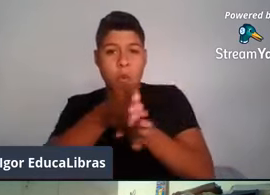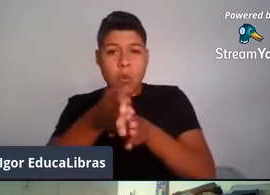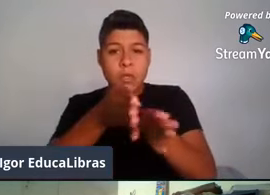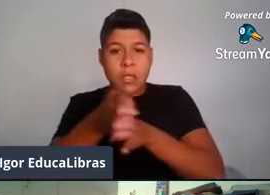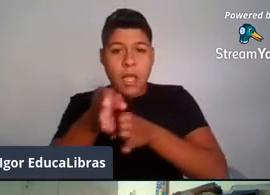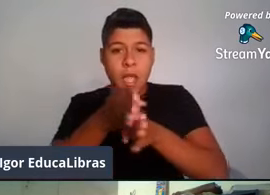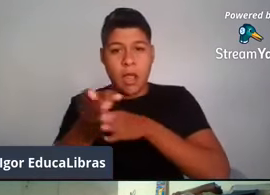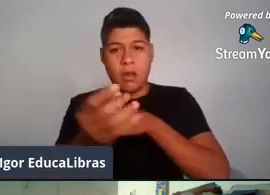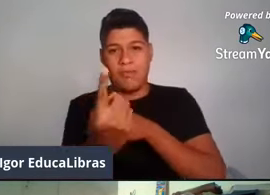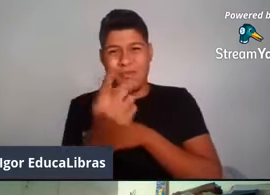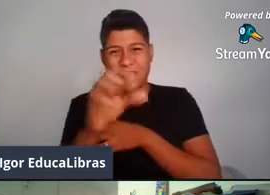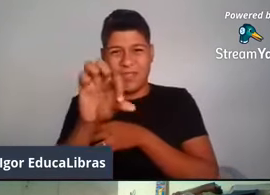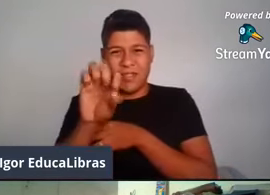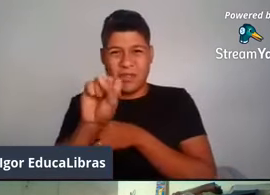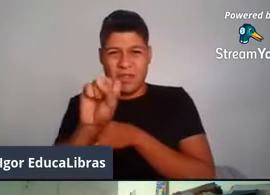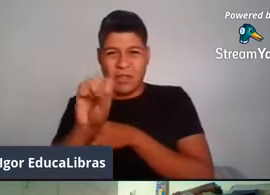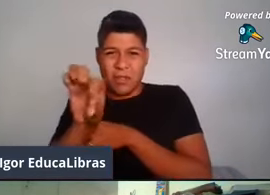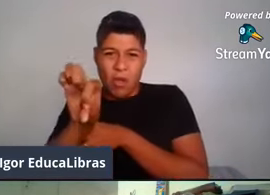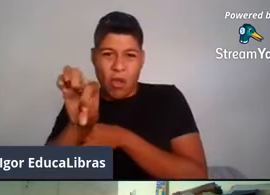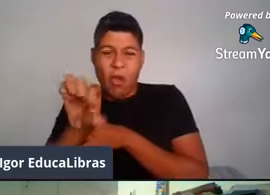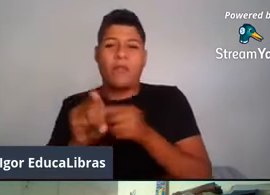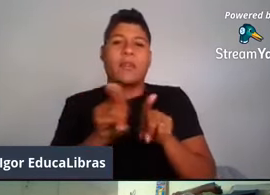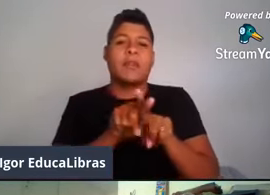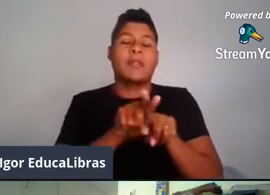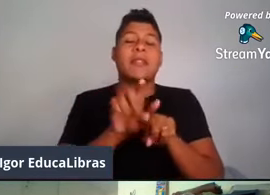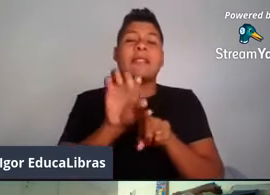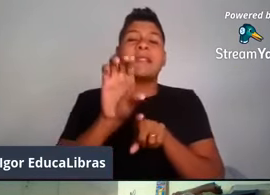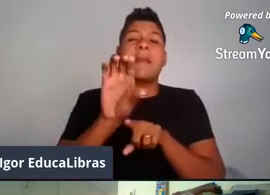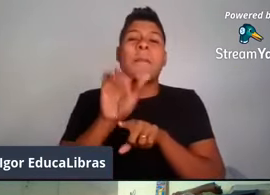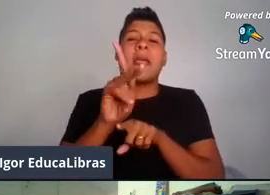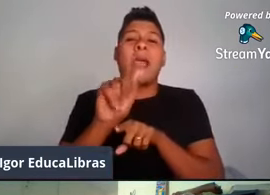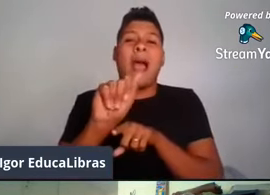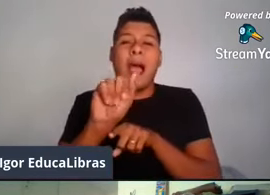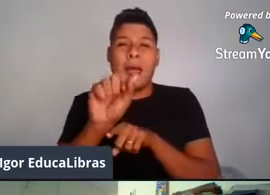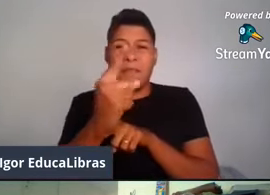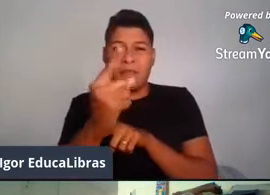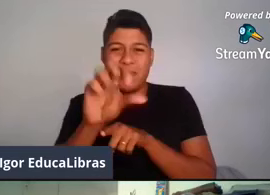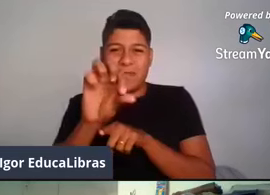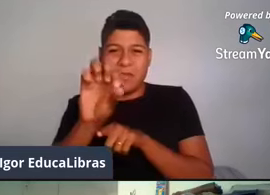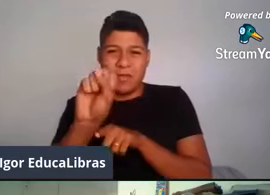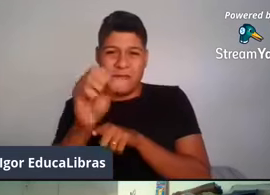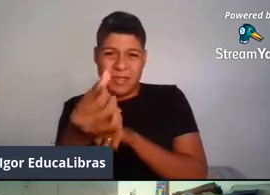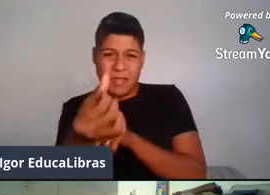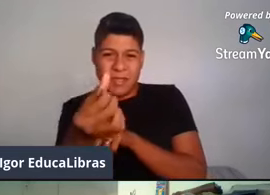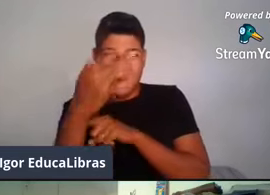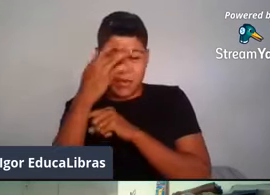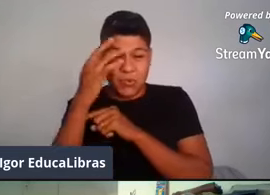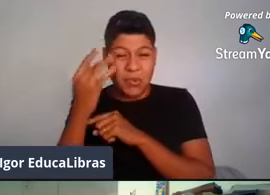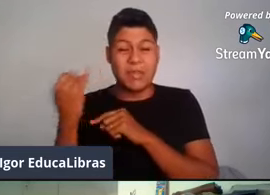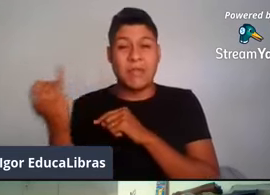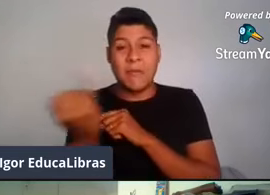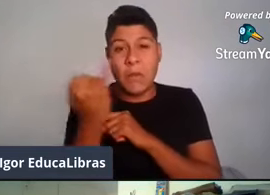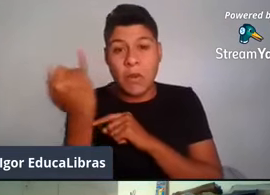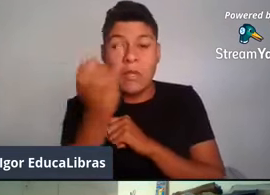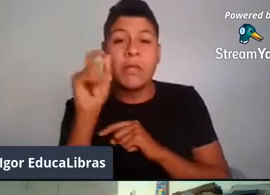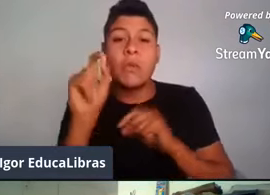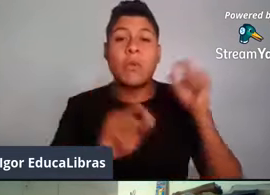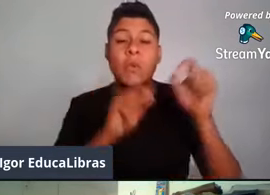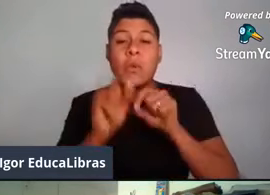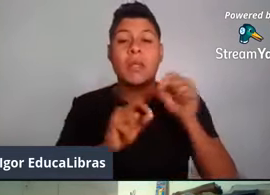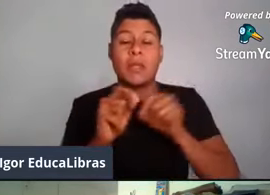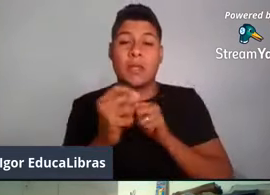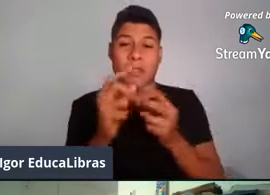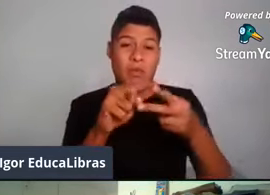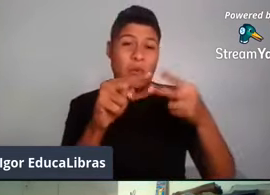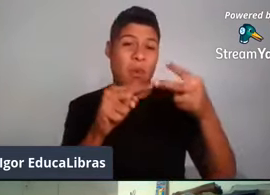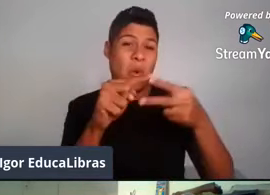89, criação da CPA em 96, né, pessoas que foram importantes nesse cenário, porque foram dois momentos,